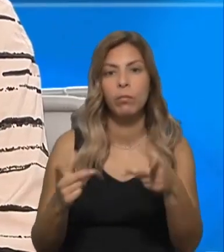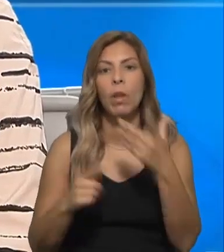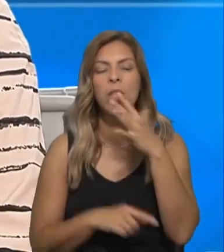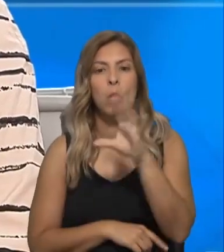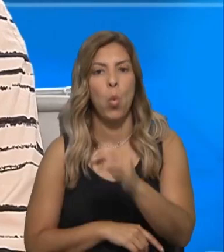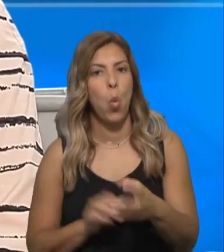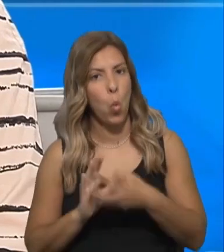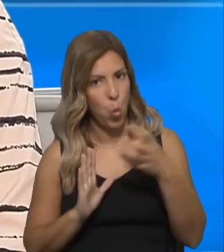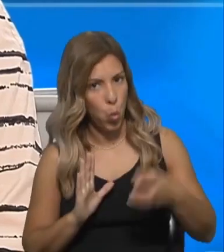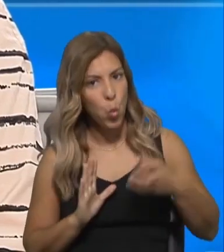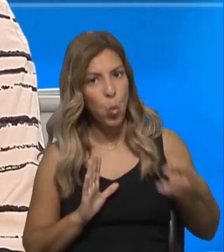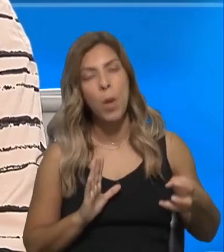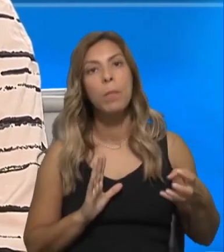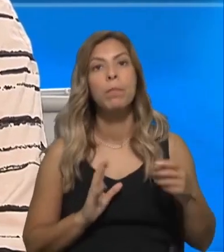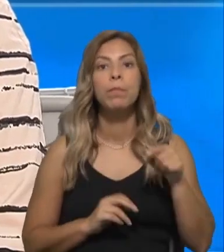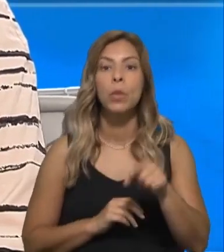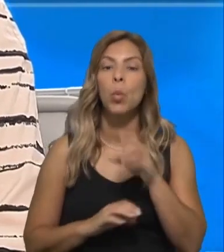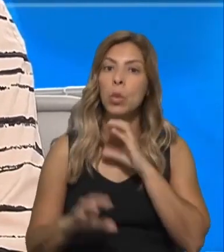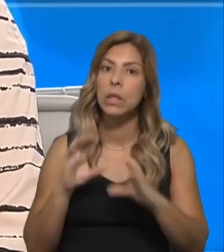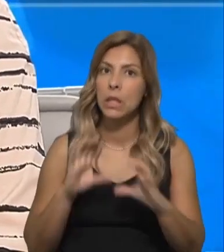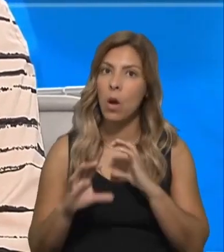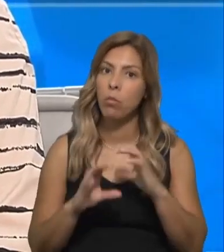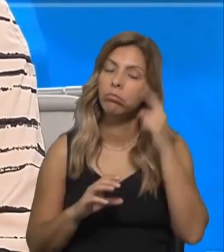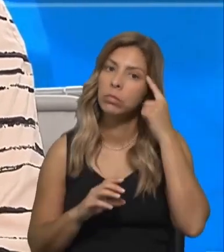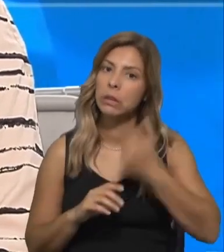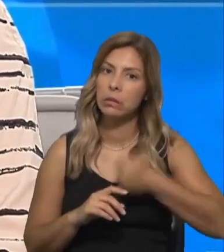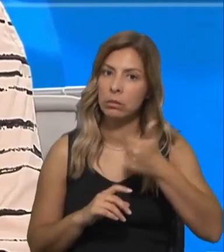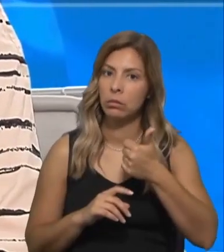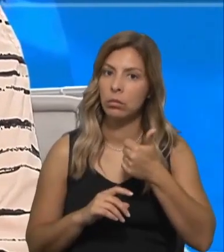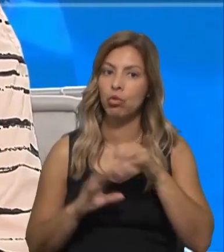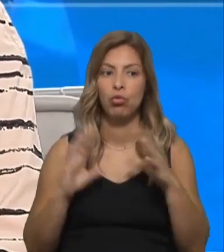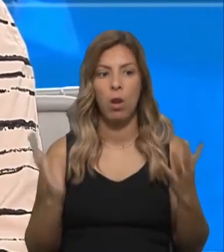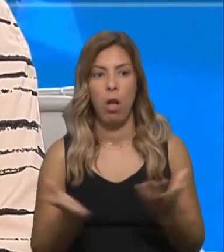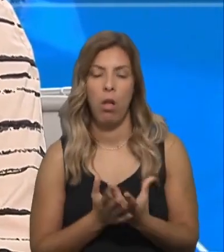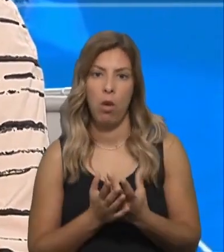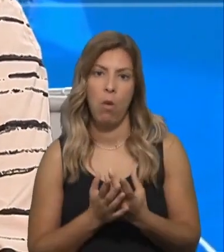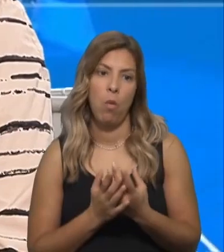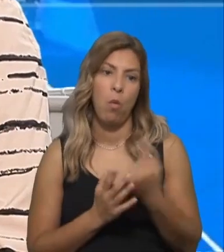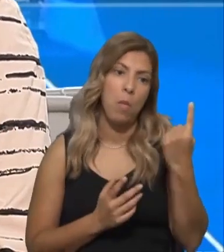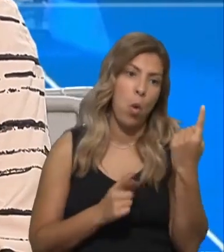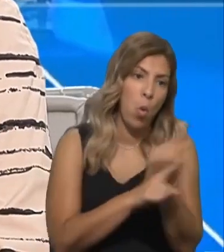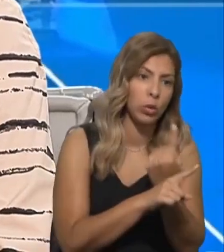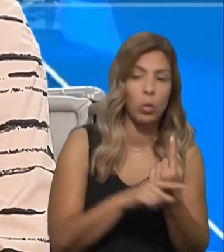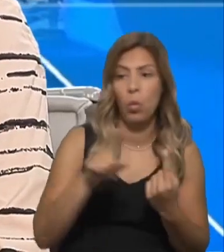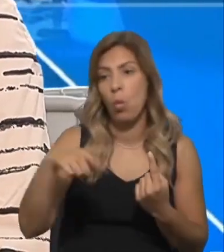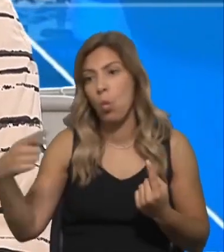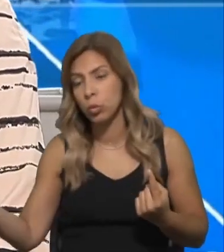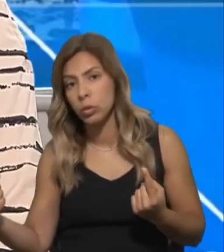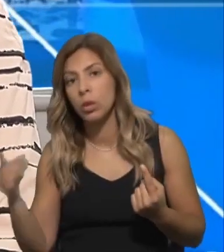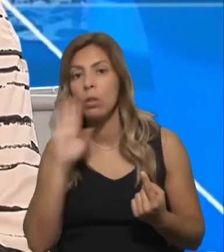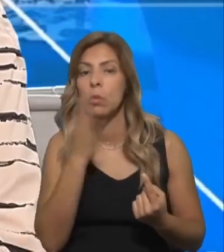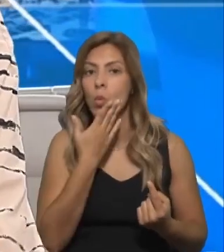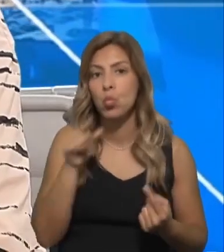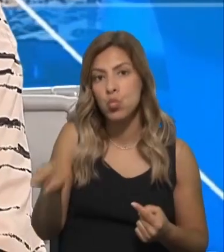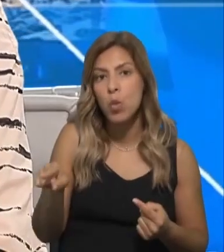complexo, porque muitas vezes a comunicação da Igreja é uma coisa e a comunicação em geral é outra. Ele falou da comunicação em geral. Mas eu creio que